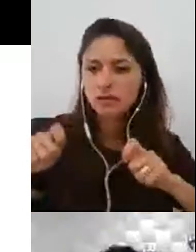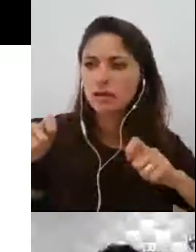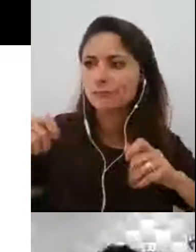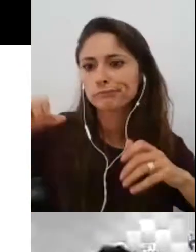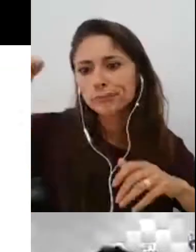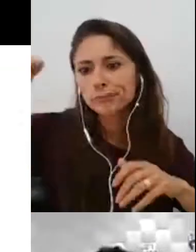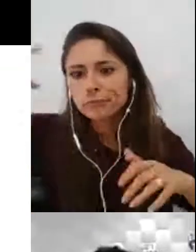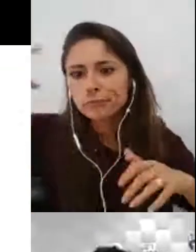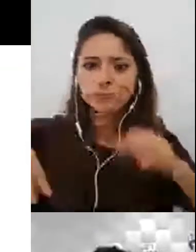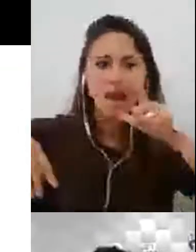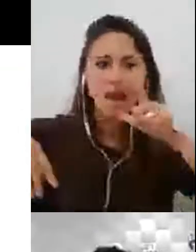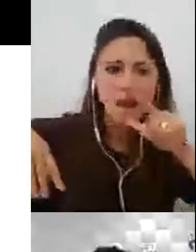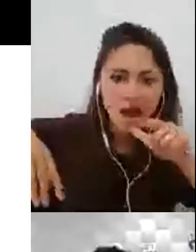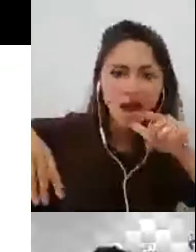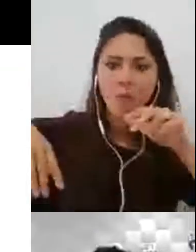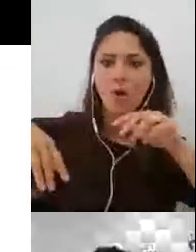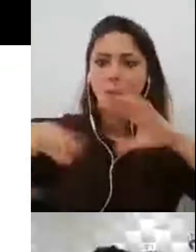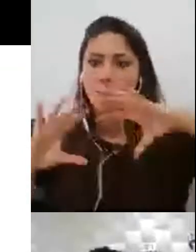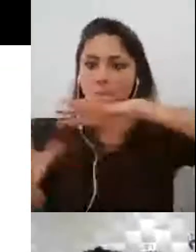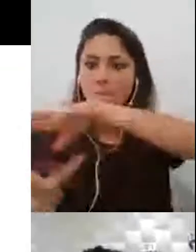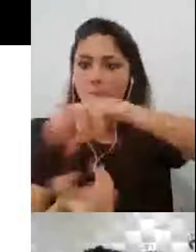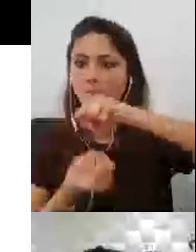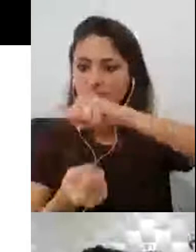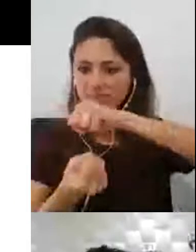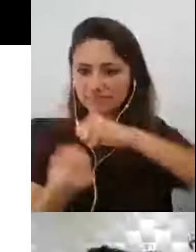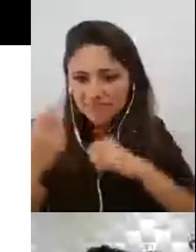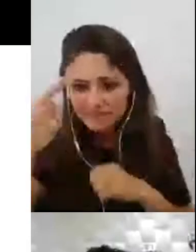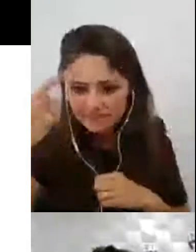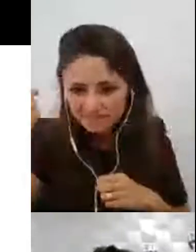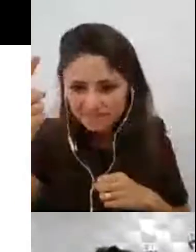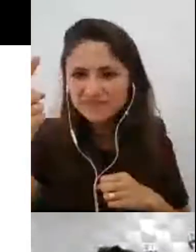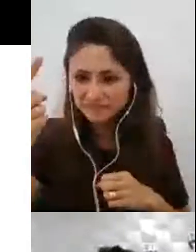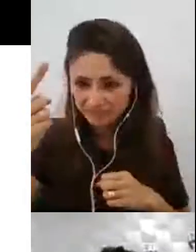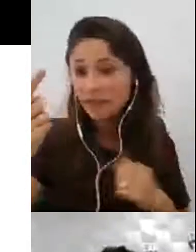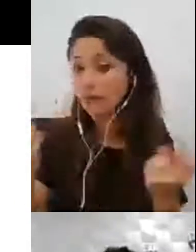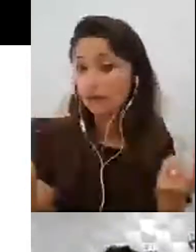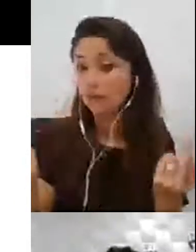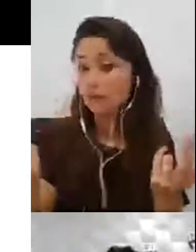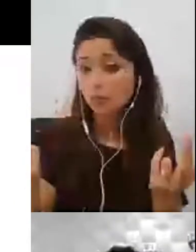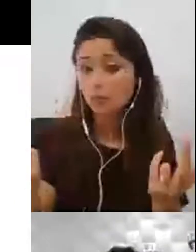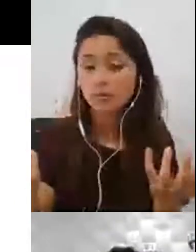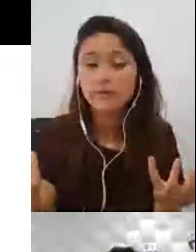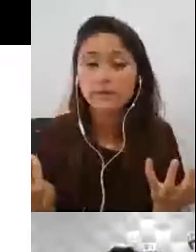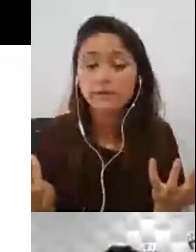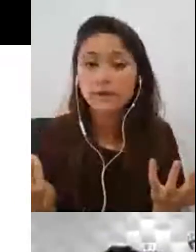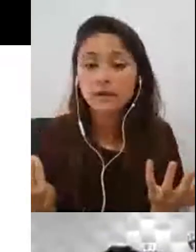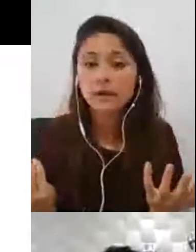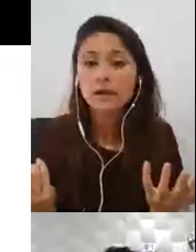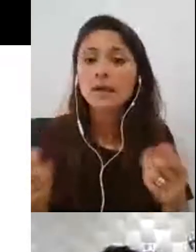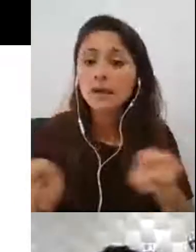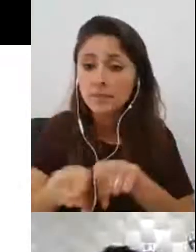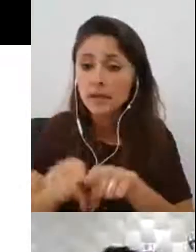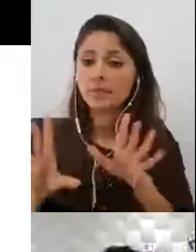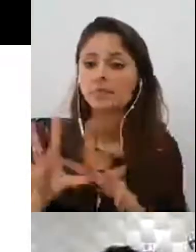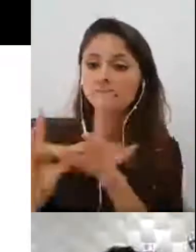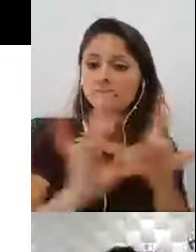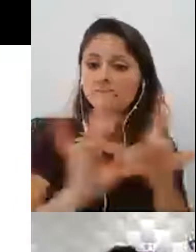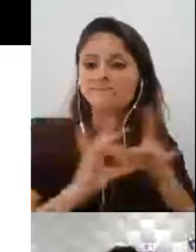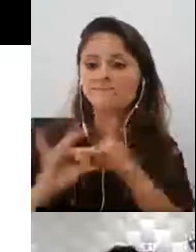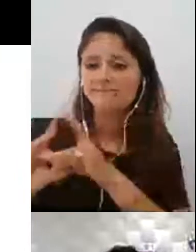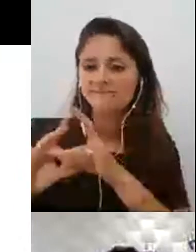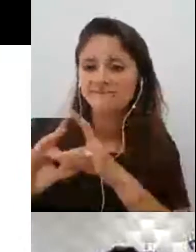tem um foco muito abrangente nesse processo, todo esse processamento de uma forma bem harmônica, eu ter esse